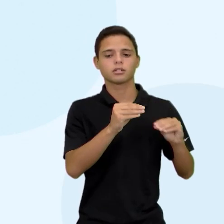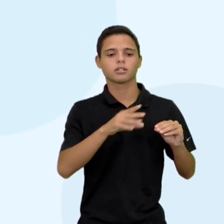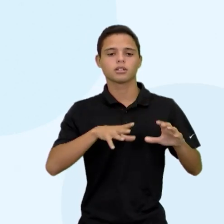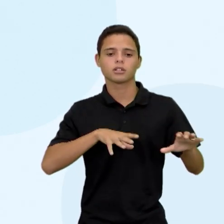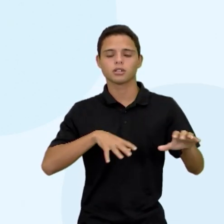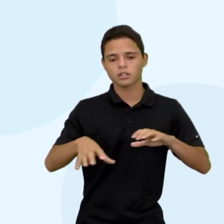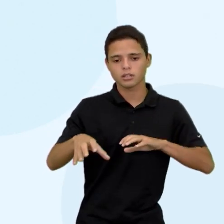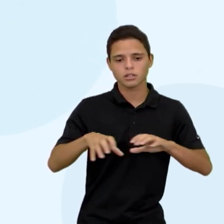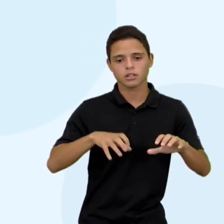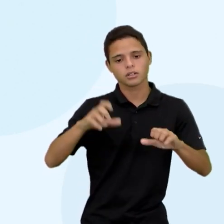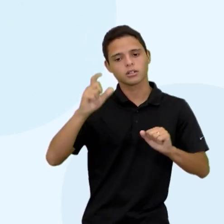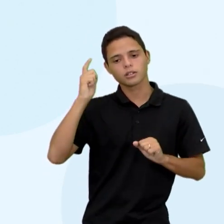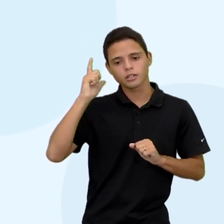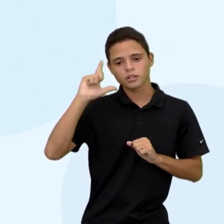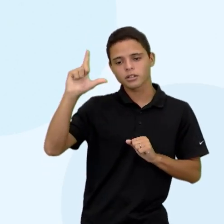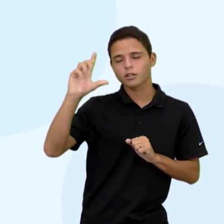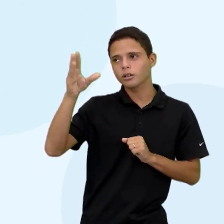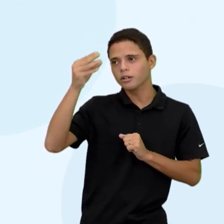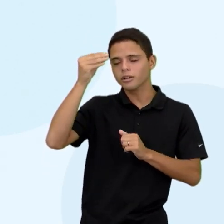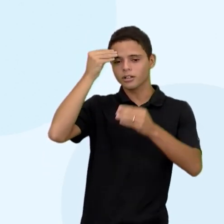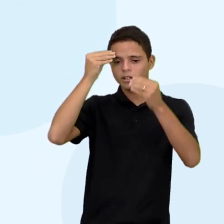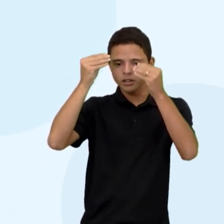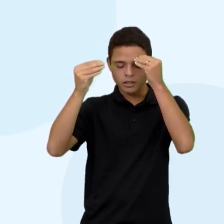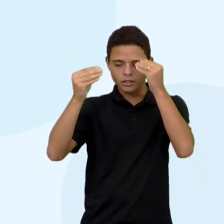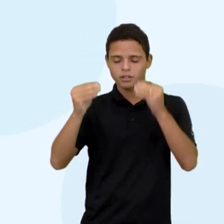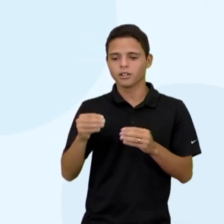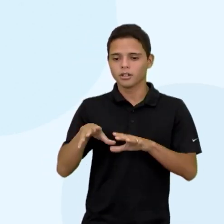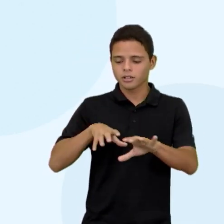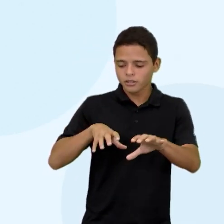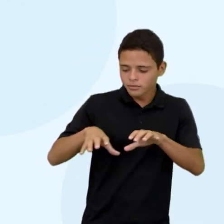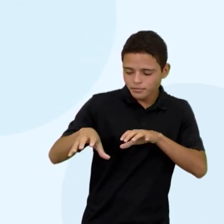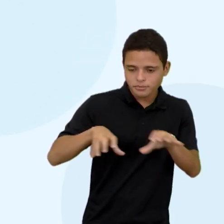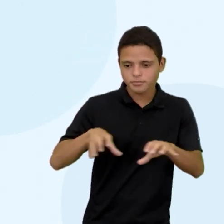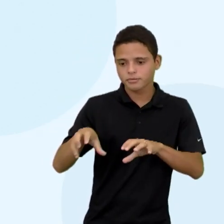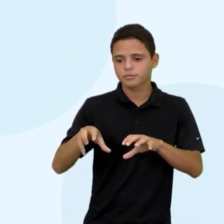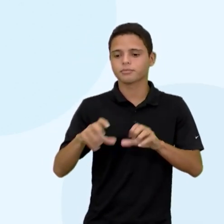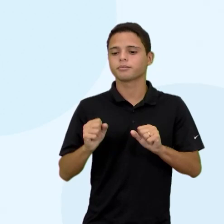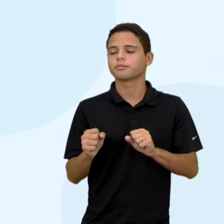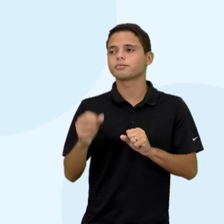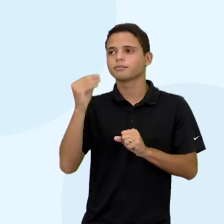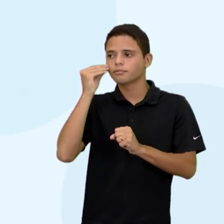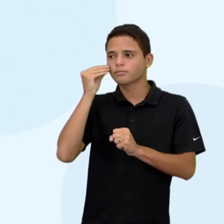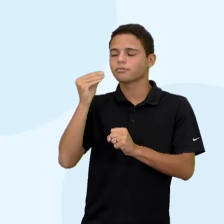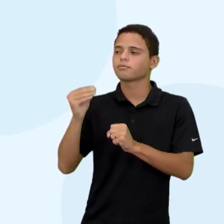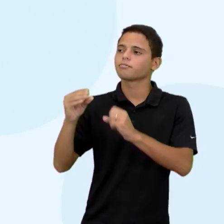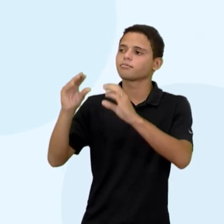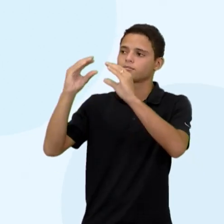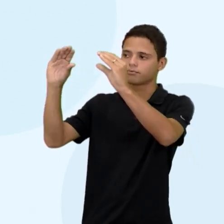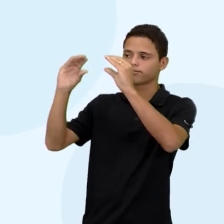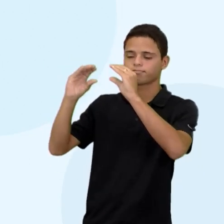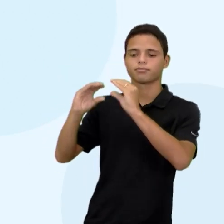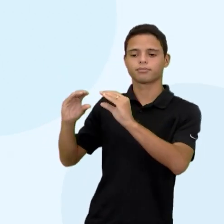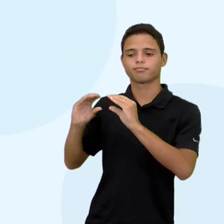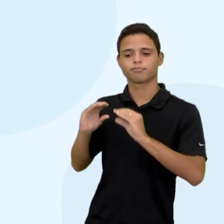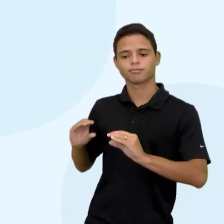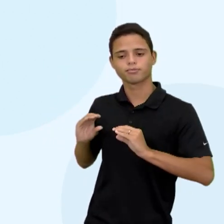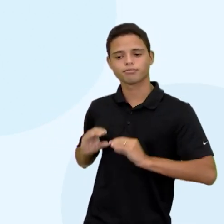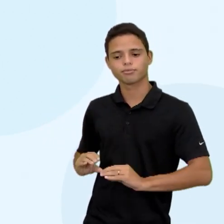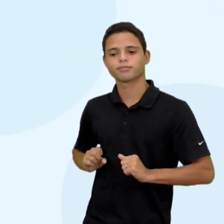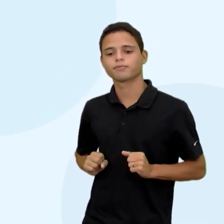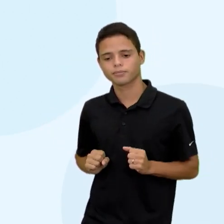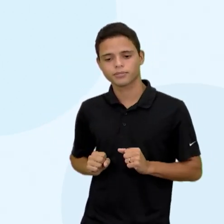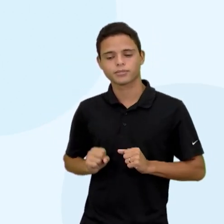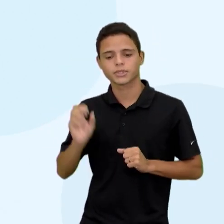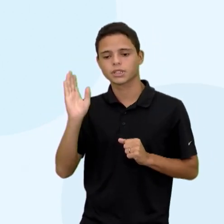momento, e aí ele consegue pegar, com a mão, ele consegue pegar e montar no quadro, no